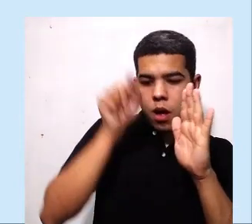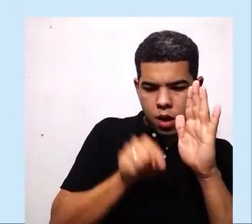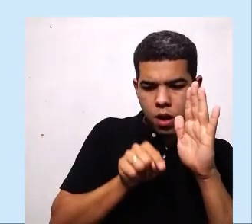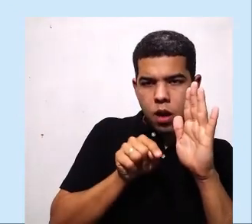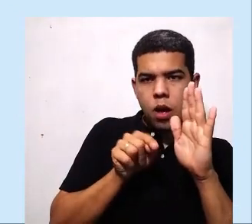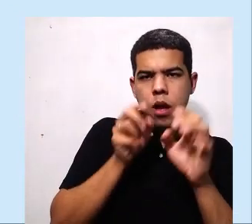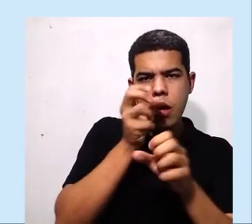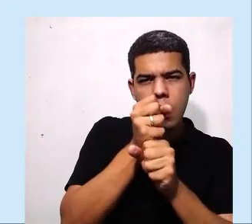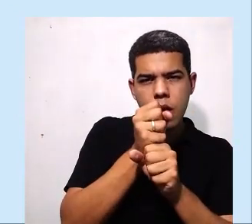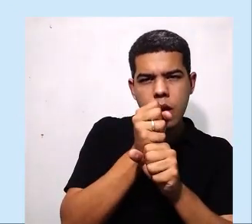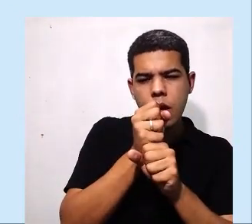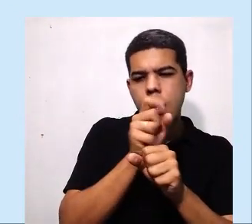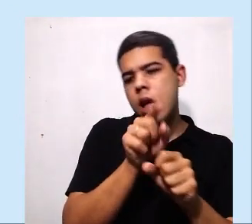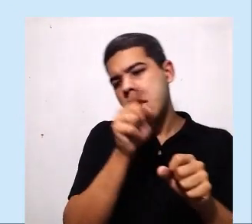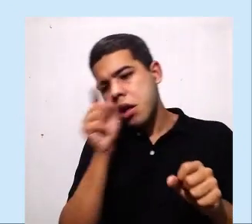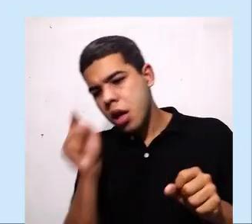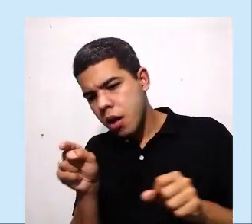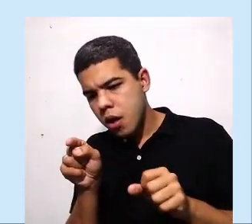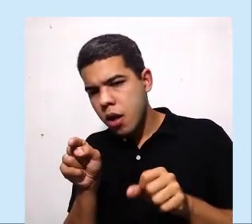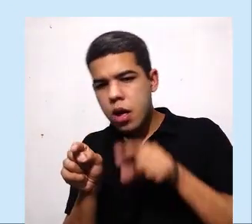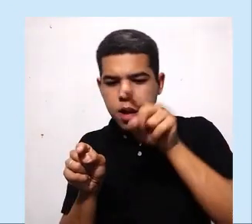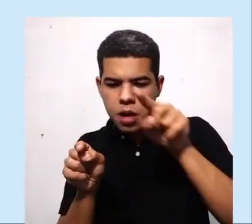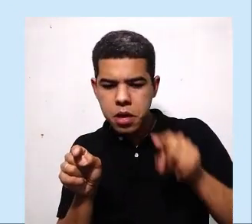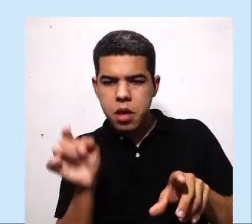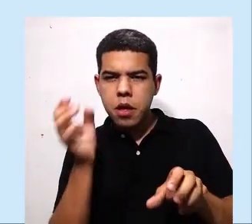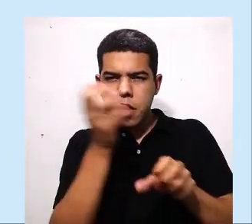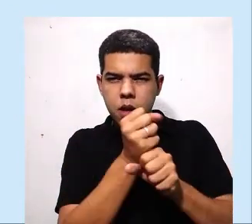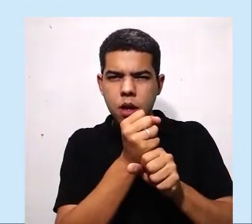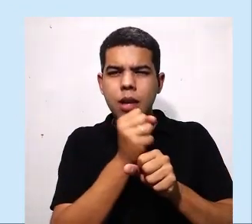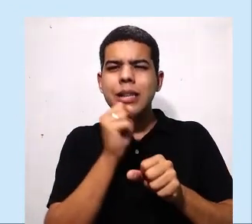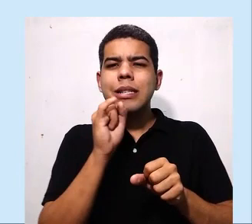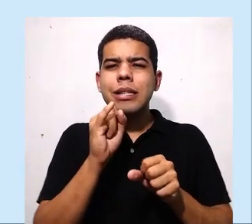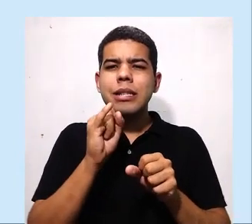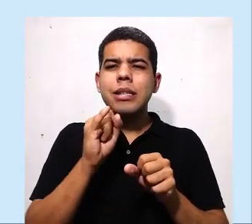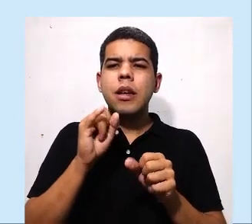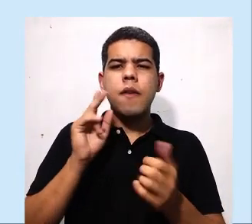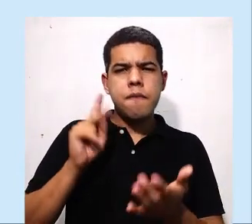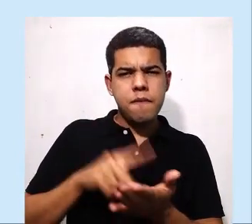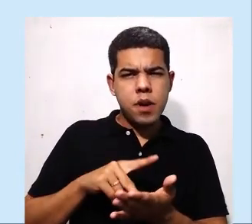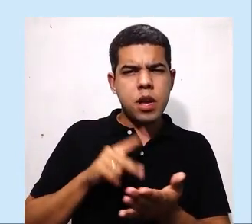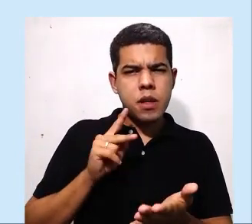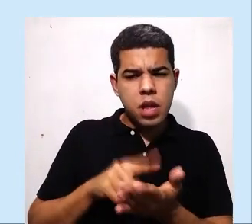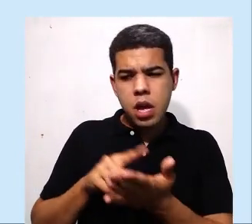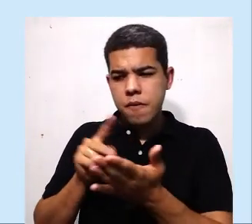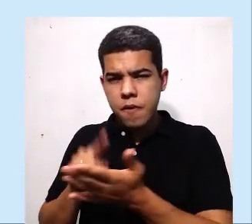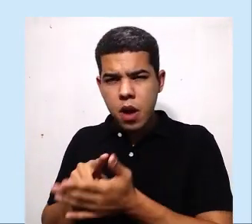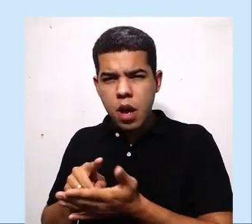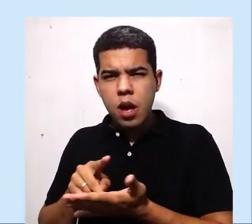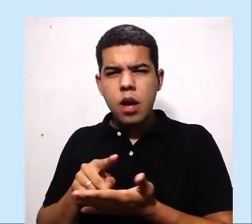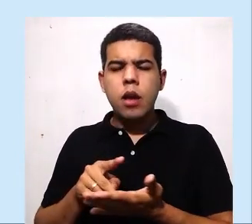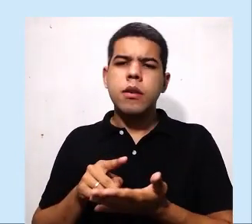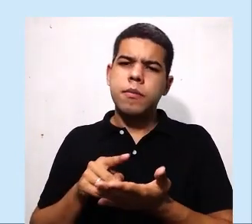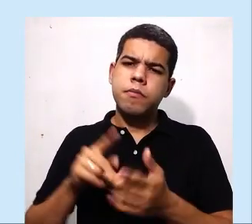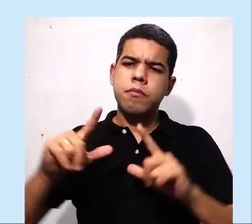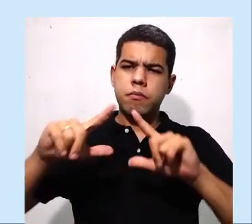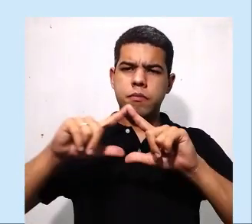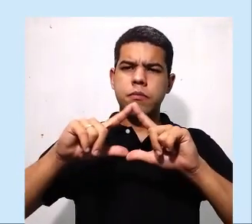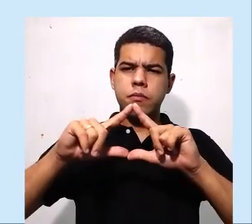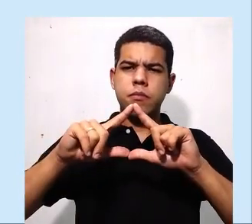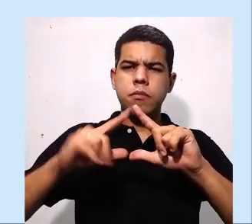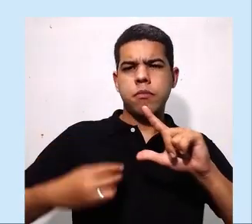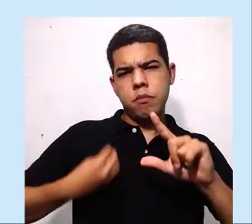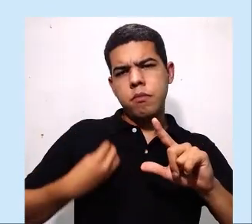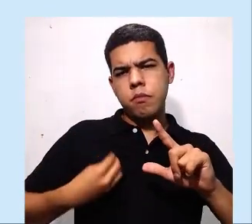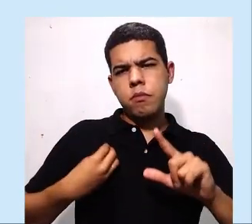menor, beleza. Eu pego o terceiro lado e somo os outros dois. Se for verdade, o triângulo